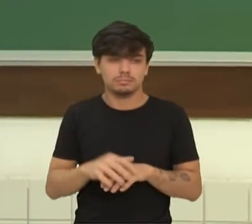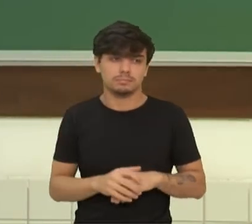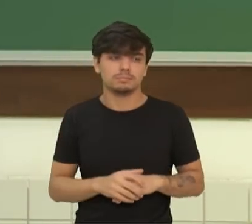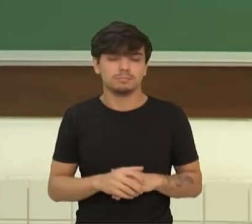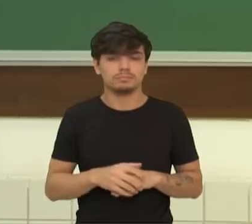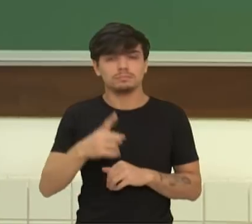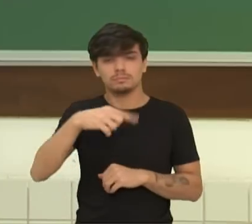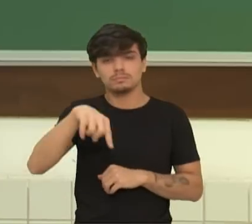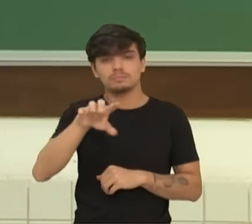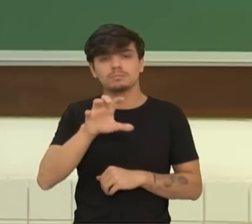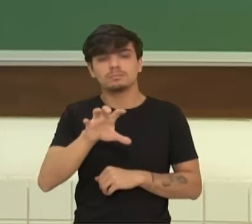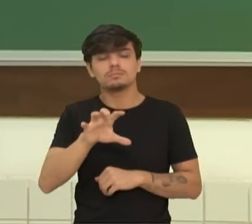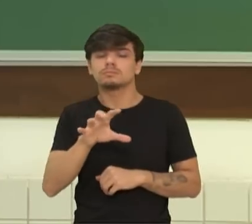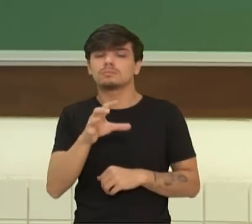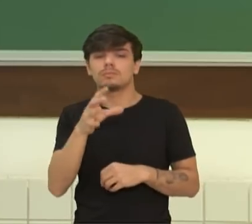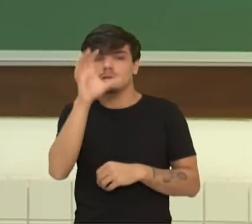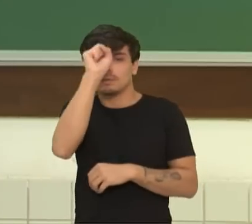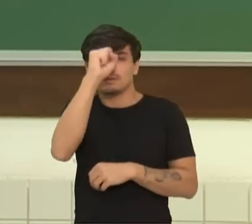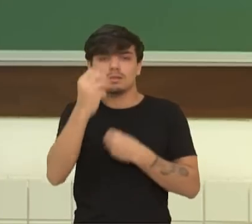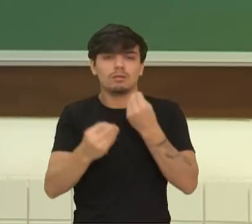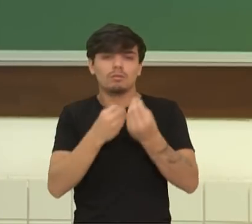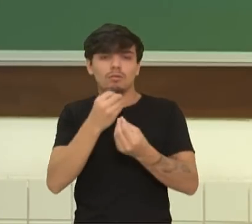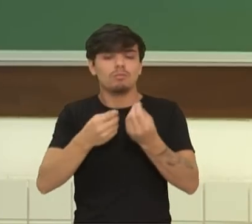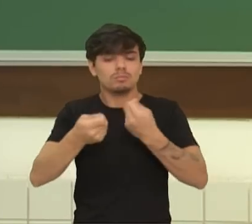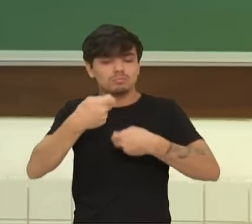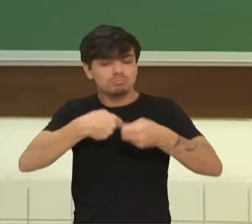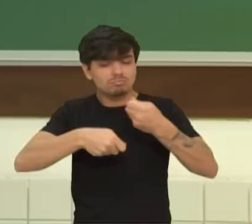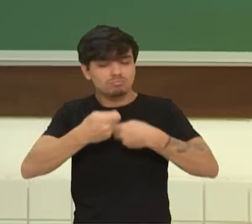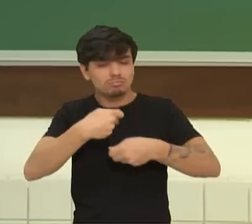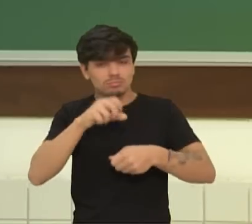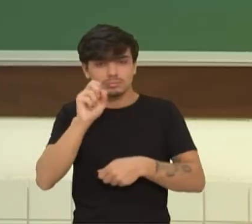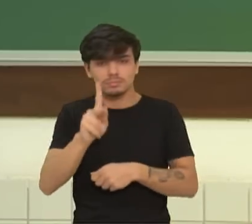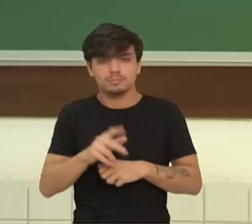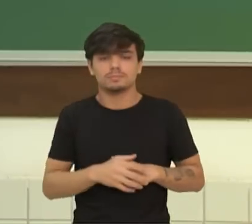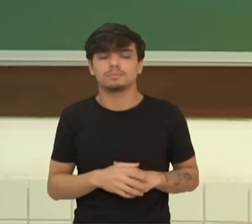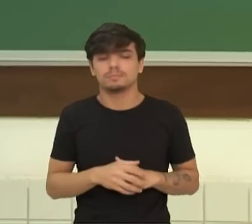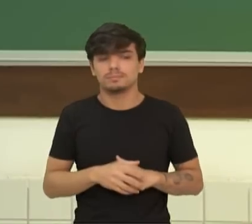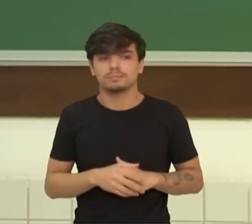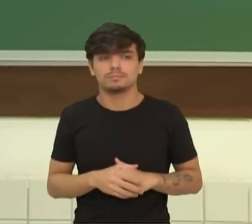Assim vocês aprendem um pouquinho o que significa economia.